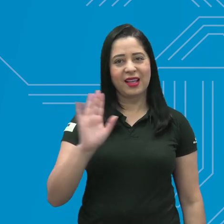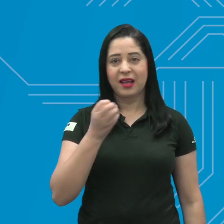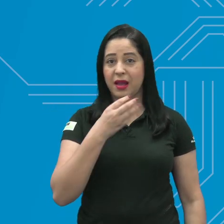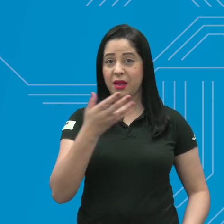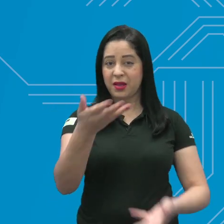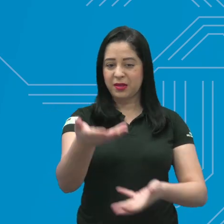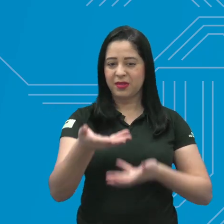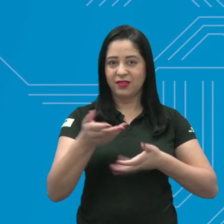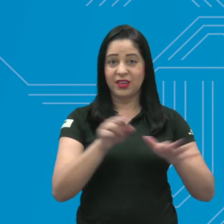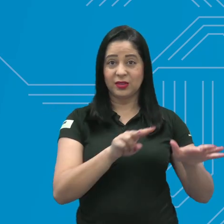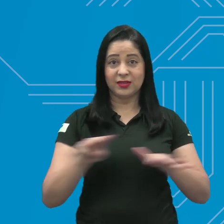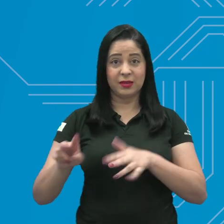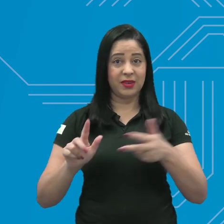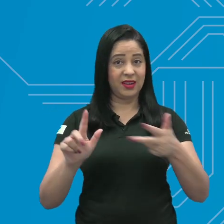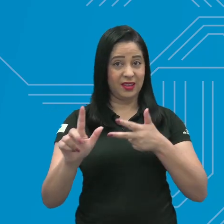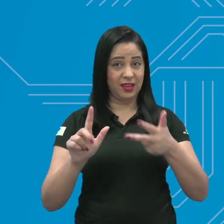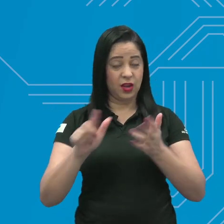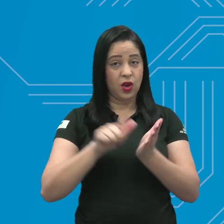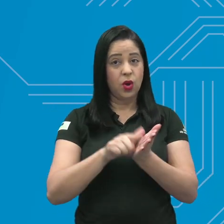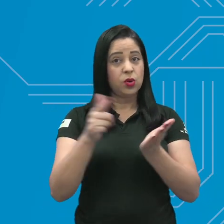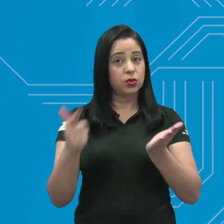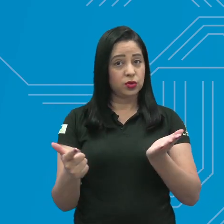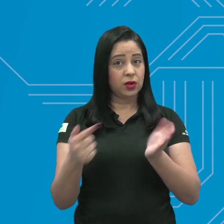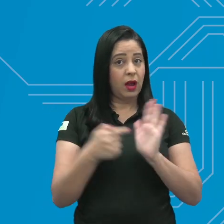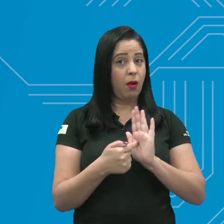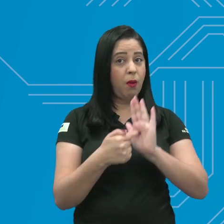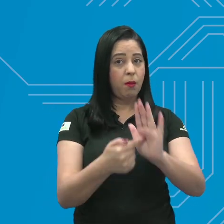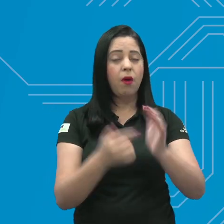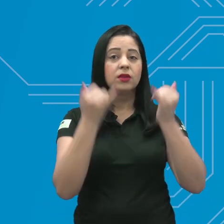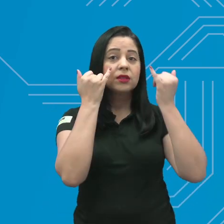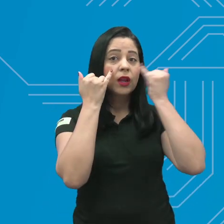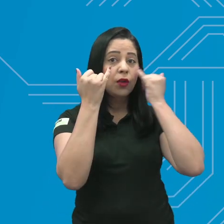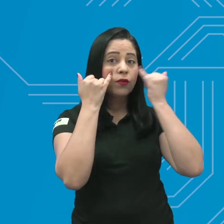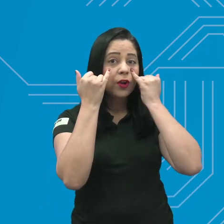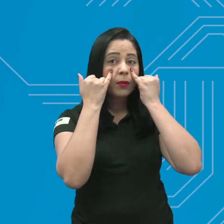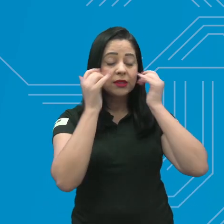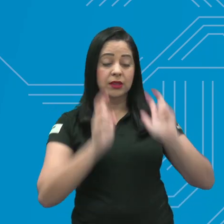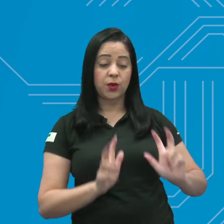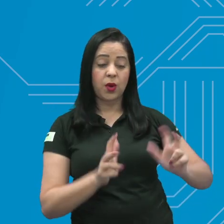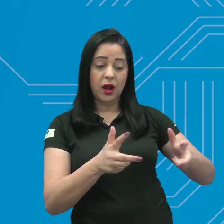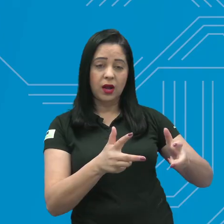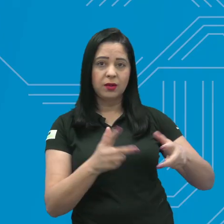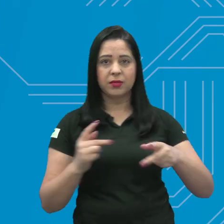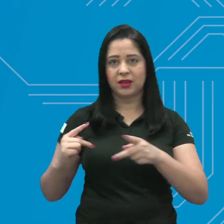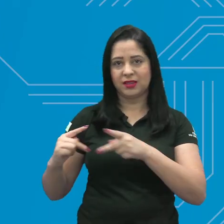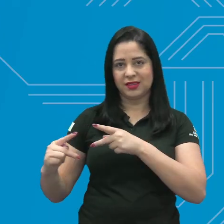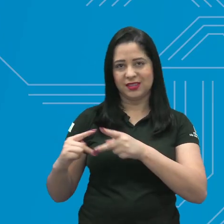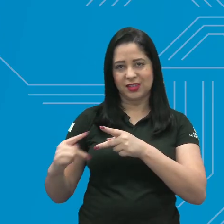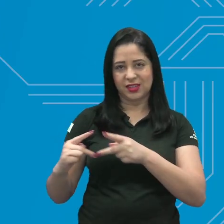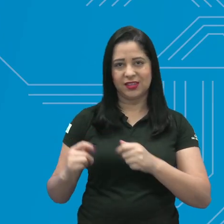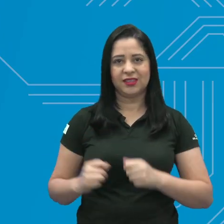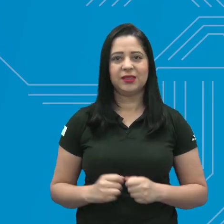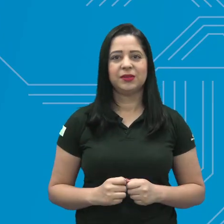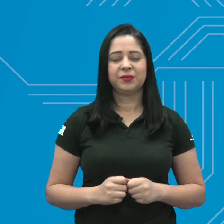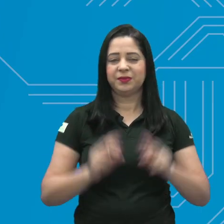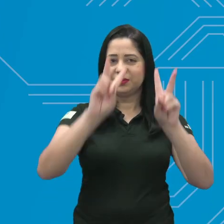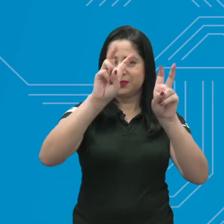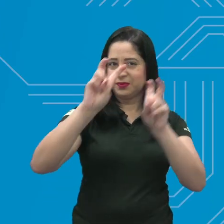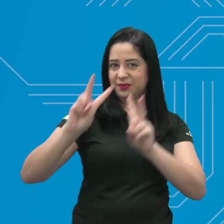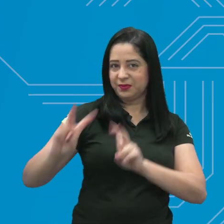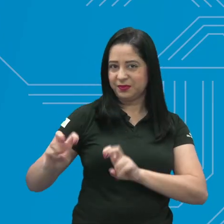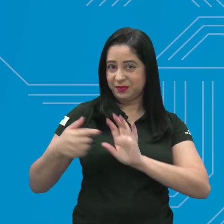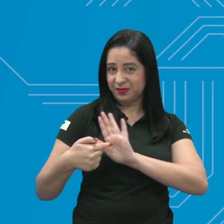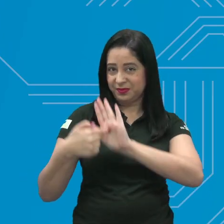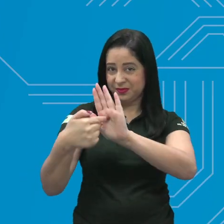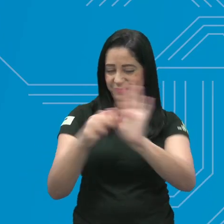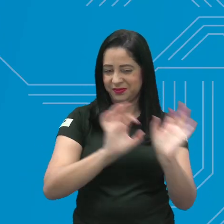Olá, seja bem-vindo ao Semana Legislativa, o jornal com as principais notícias da Câmara Municipal e de São José dos Campos.